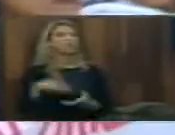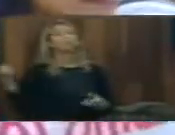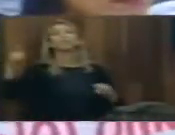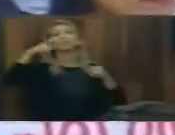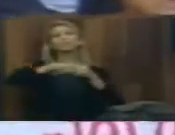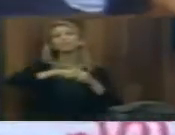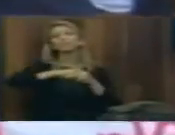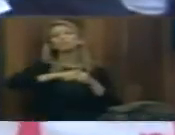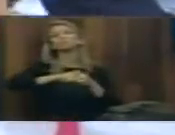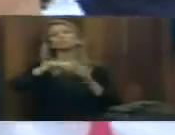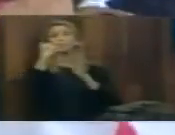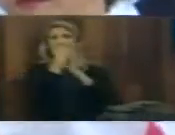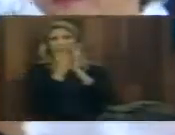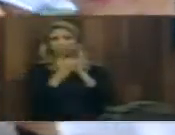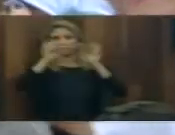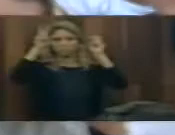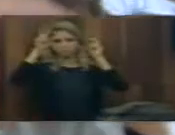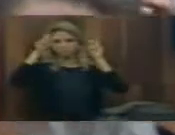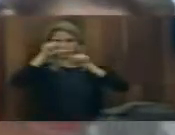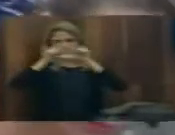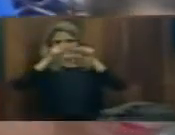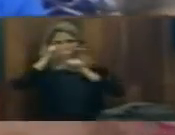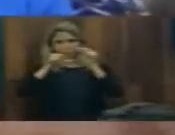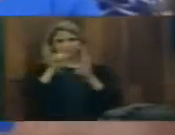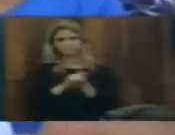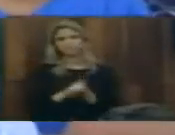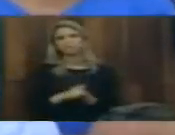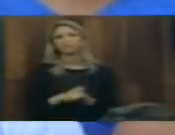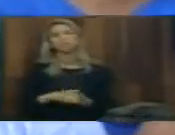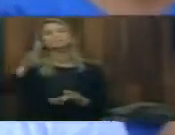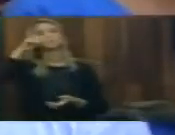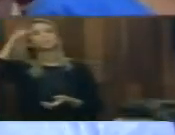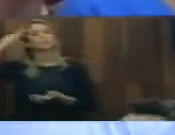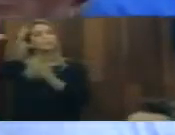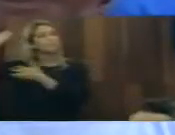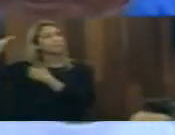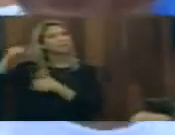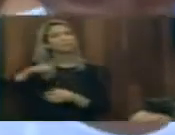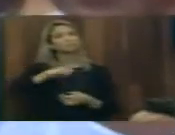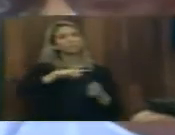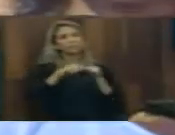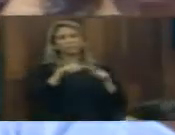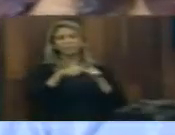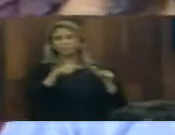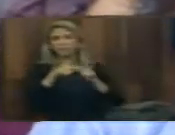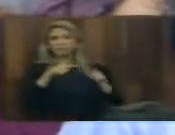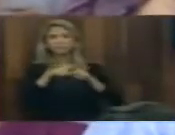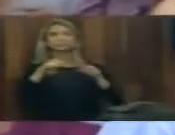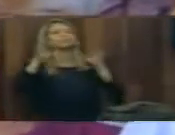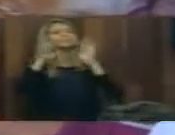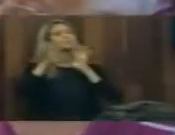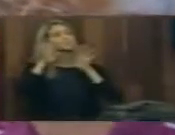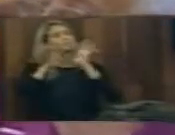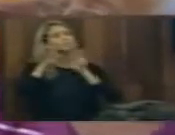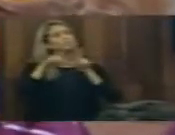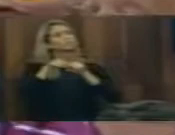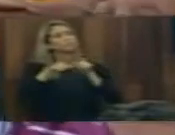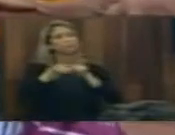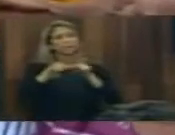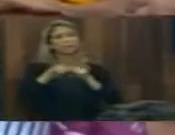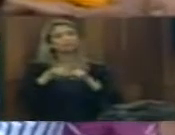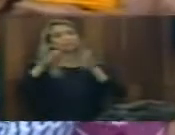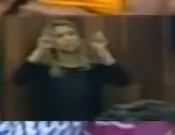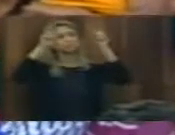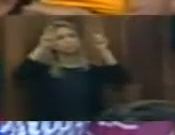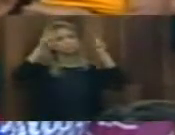Voltando aqui à pauta, senhor presidente, tive semana passada alguns problemas em redes sociais sobre os ESFs, principalmente